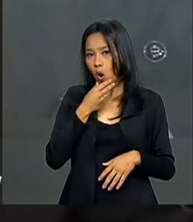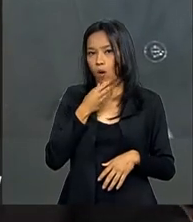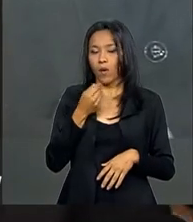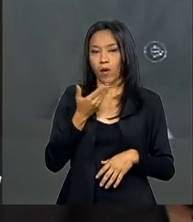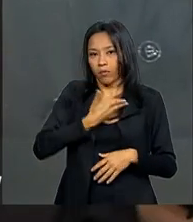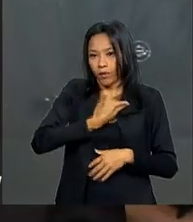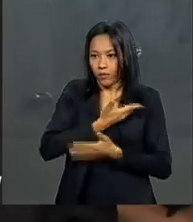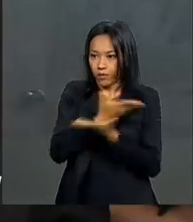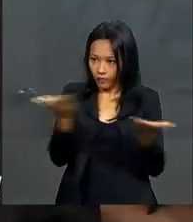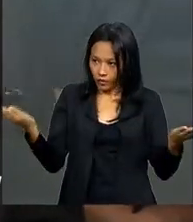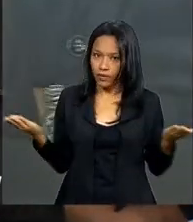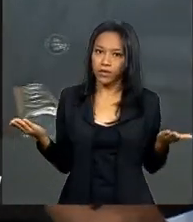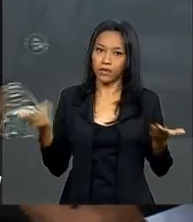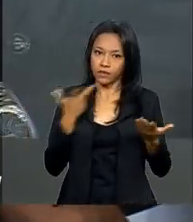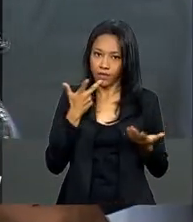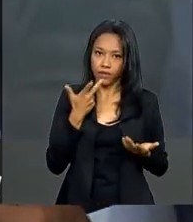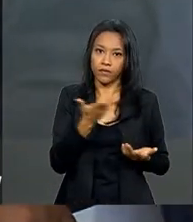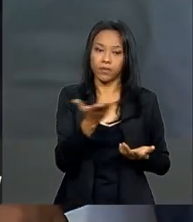amigos, a vocês.